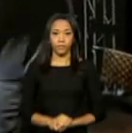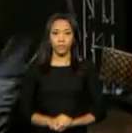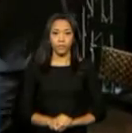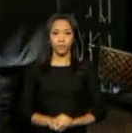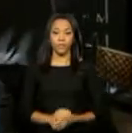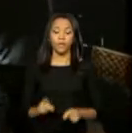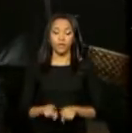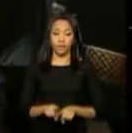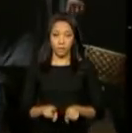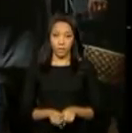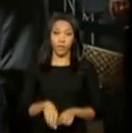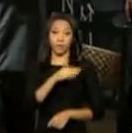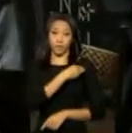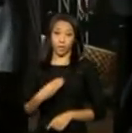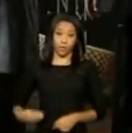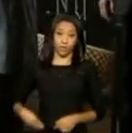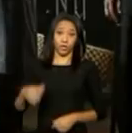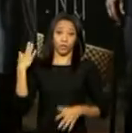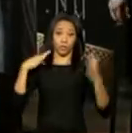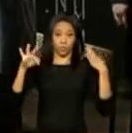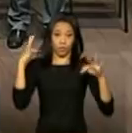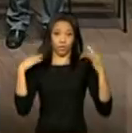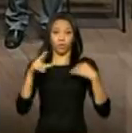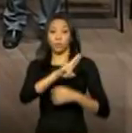Do Turismo, Vinícius Lages.